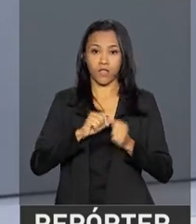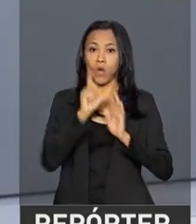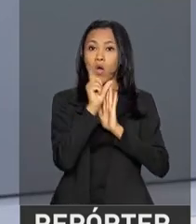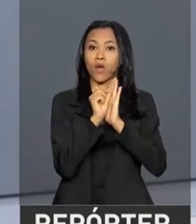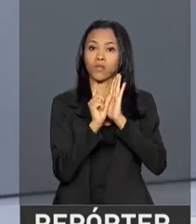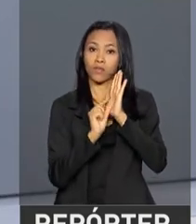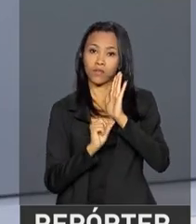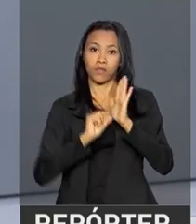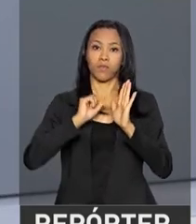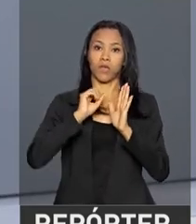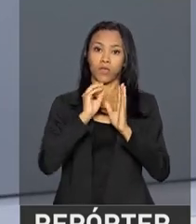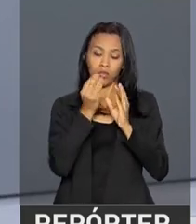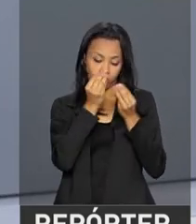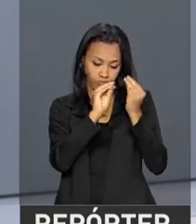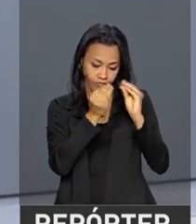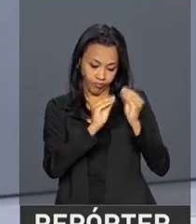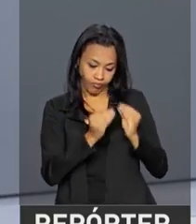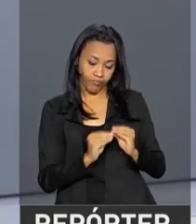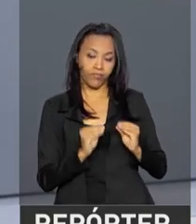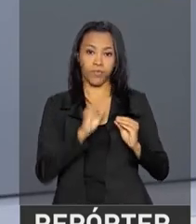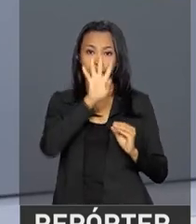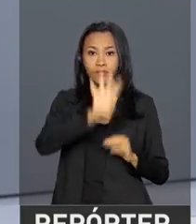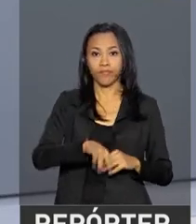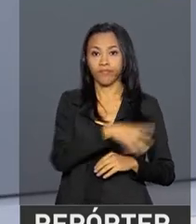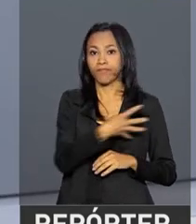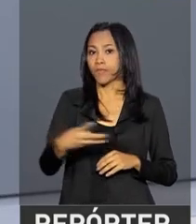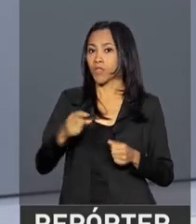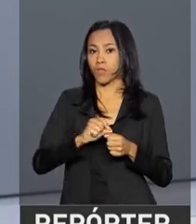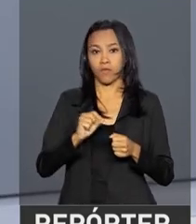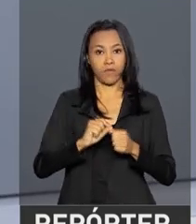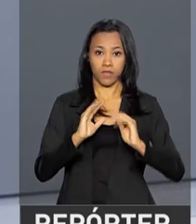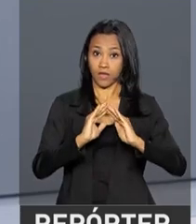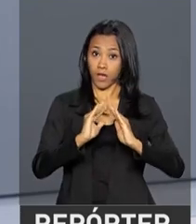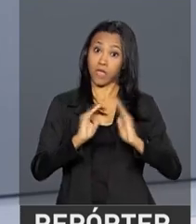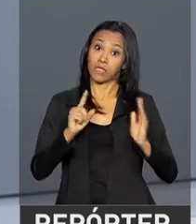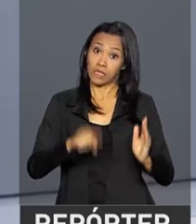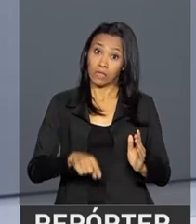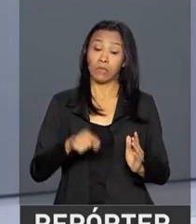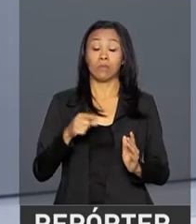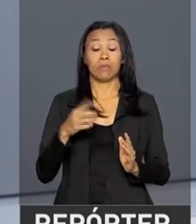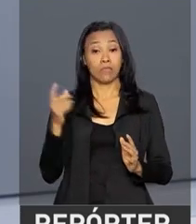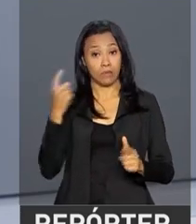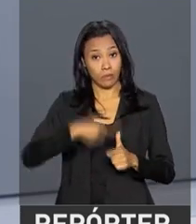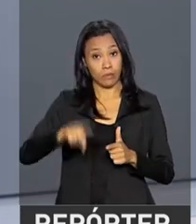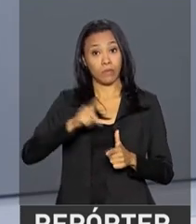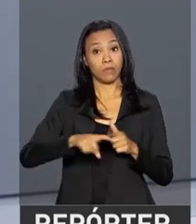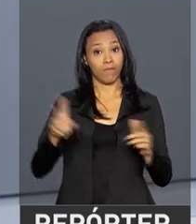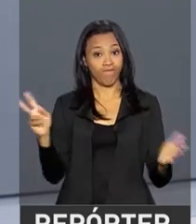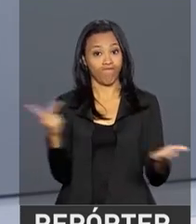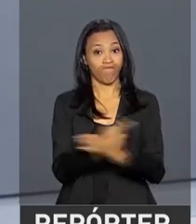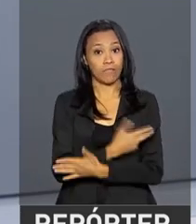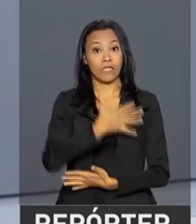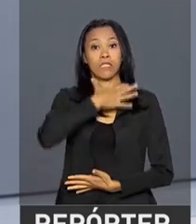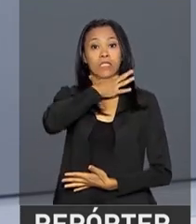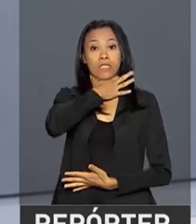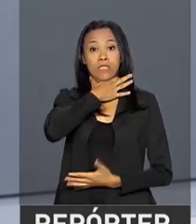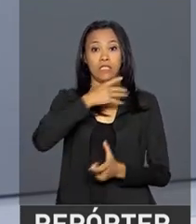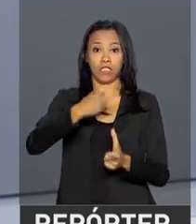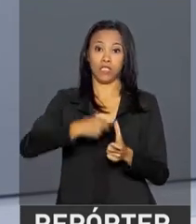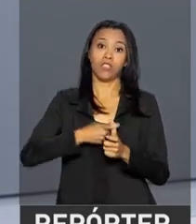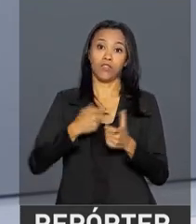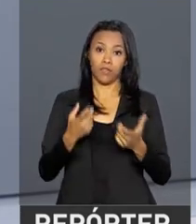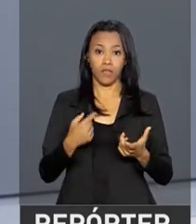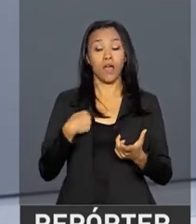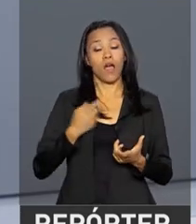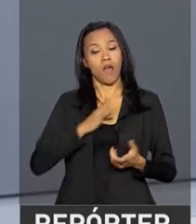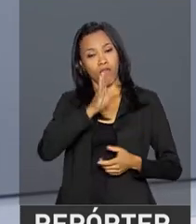maioria das vezes a falta de uma planilha de gastos gera descontrole e endividamento a repórter luana karen foi conhecer os dois